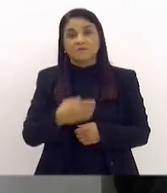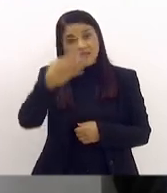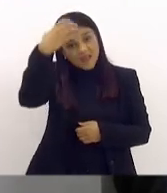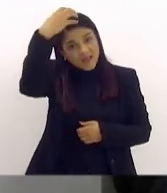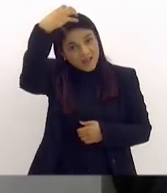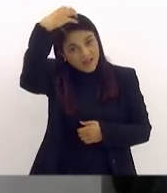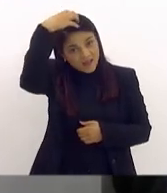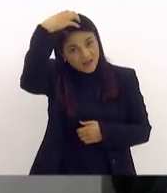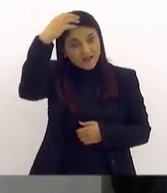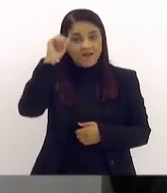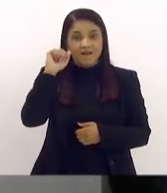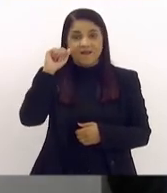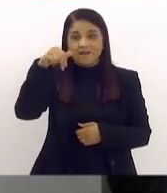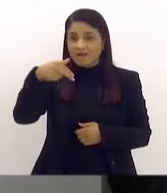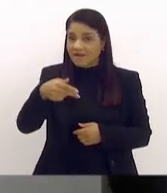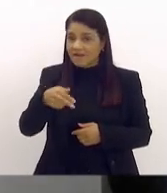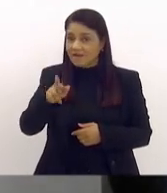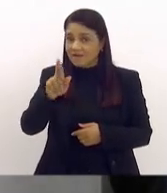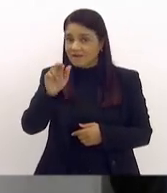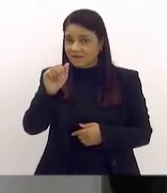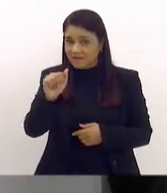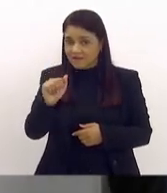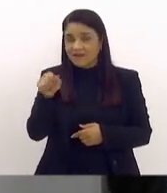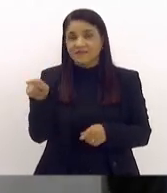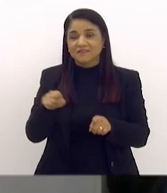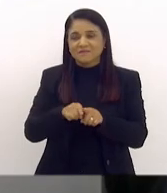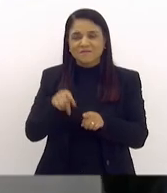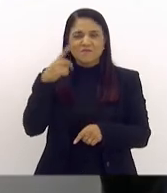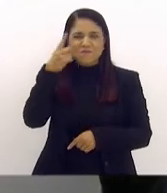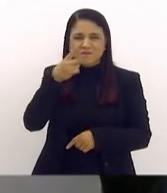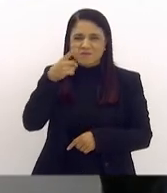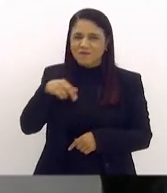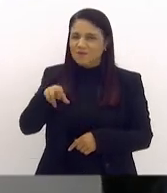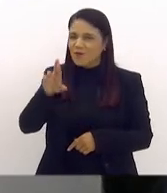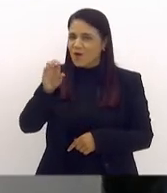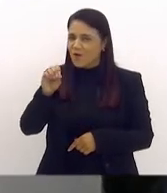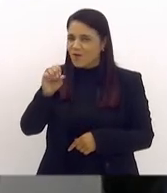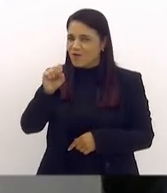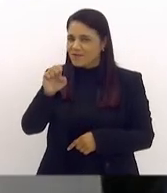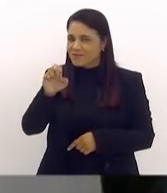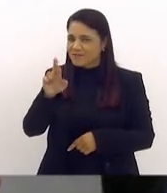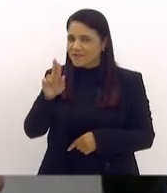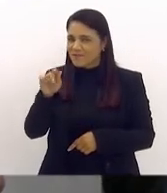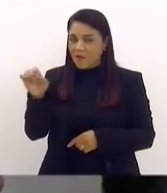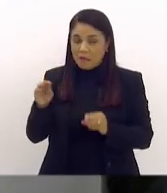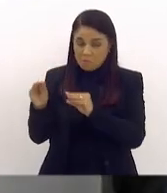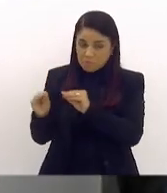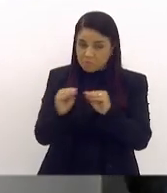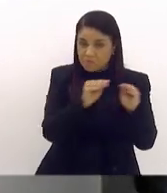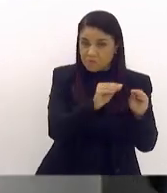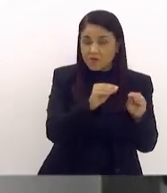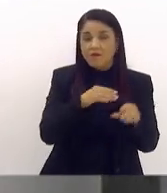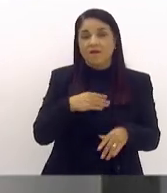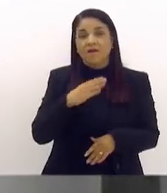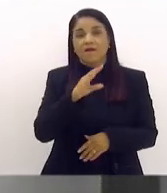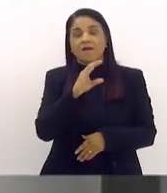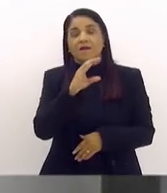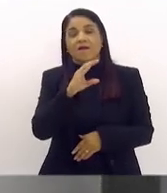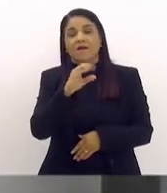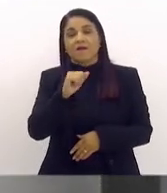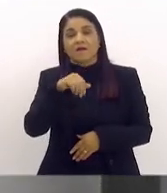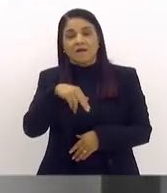Reis né Ó o deputado Rosemberg ele quer me deportar para Campos do Jordão que ele diz que eu devia